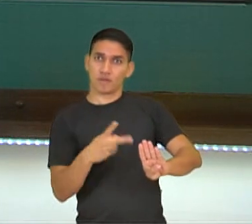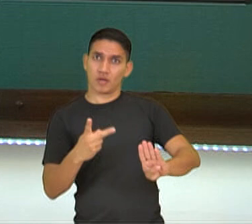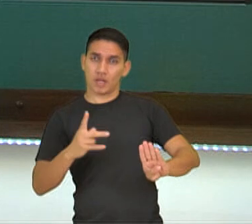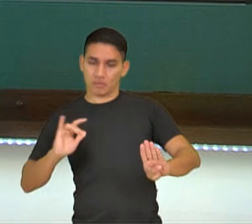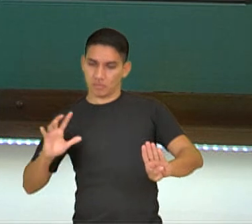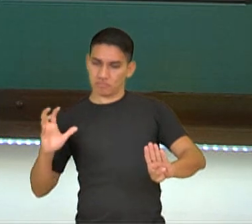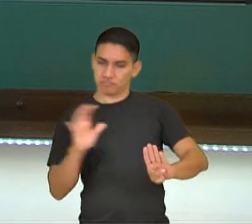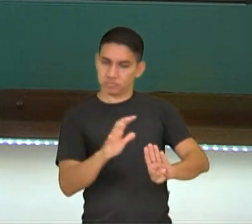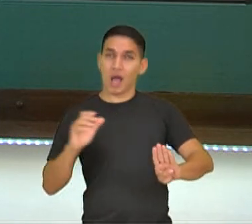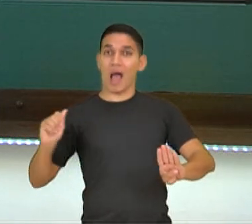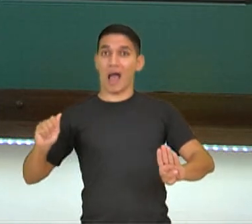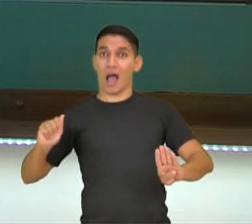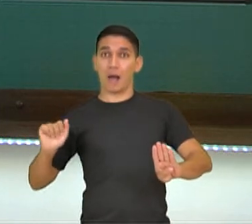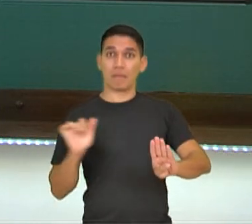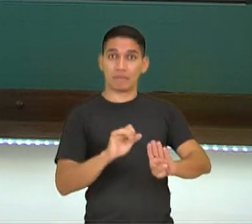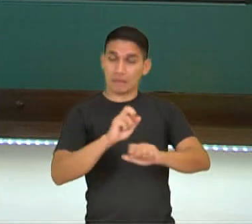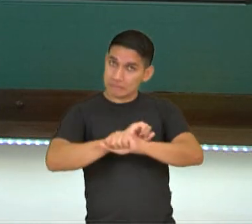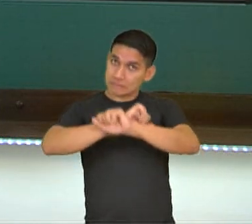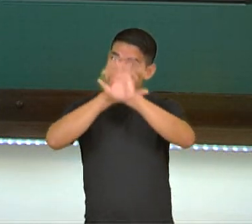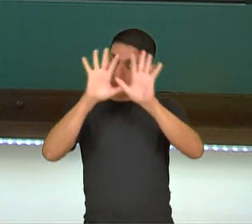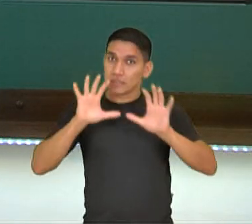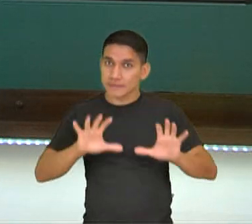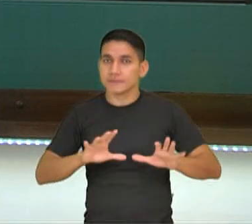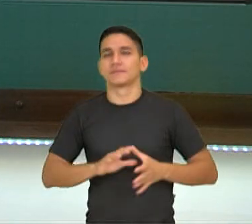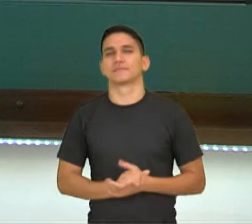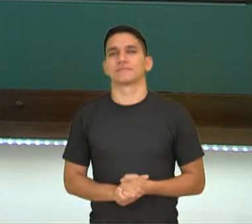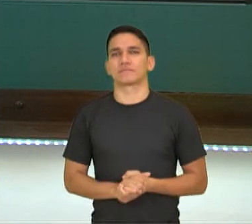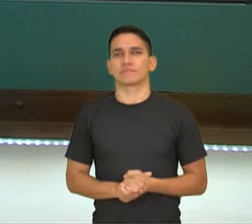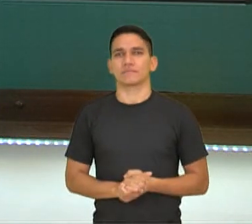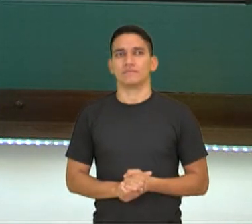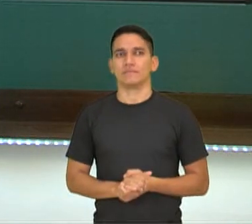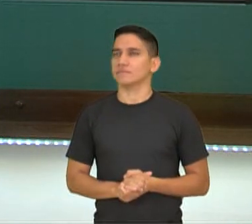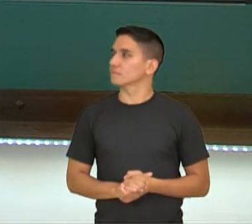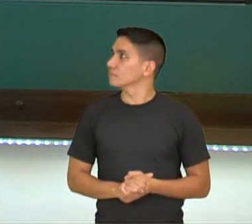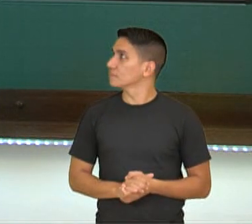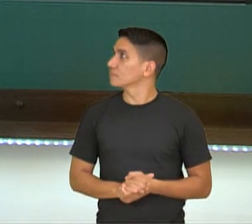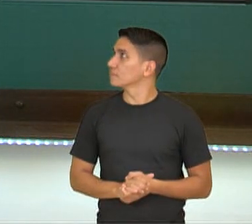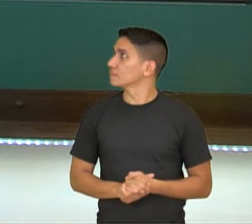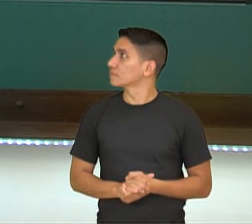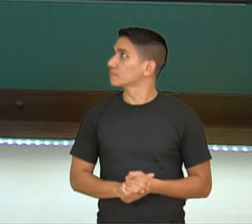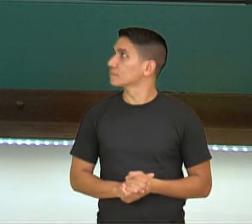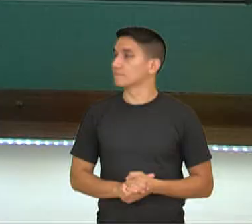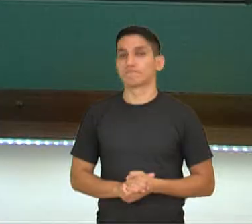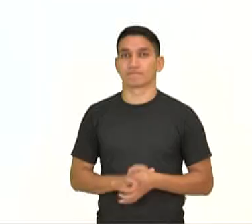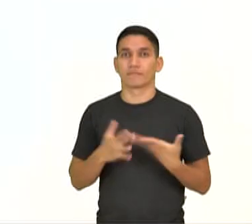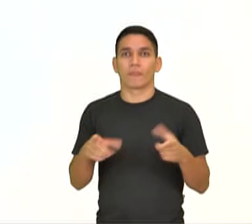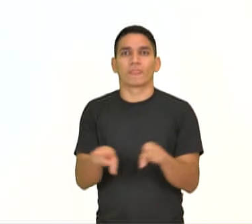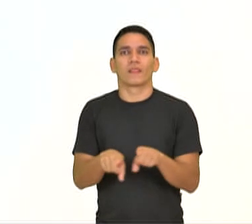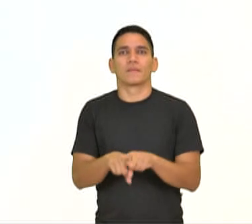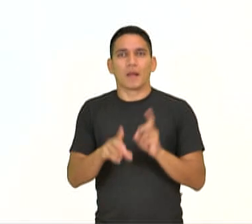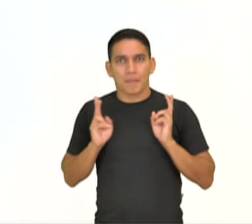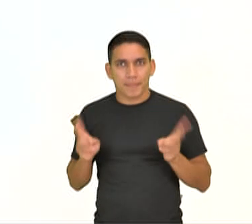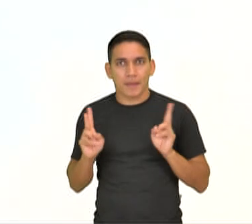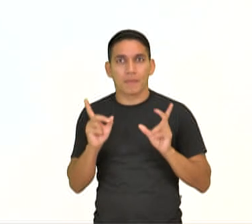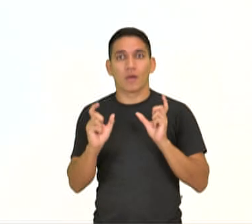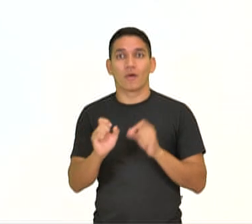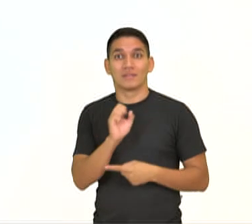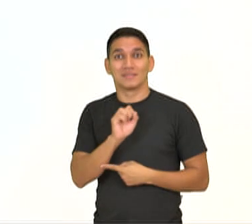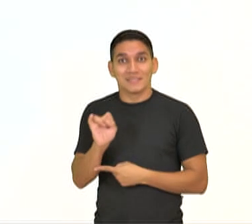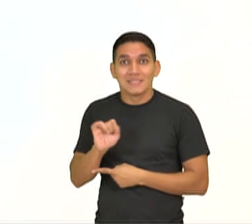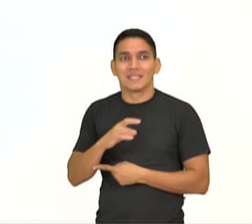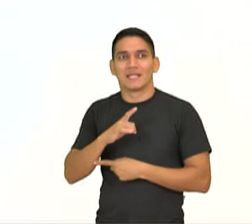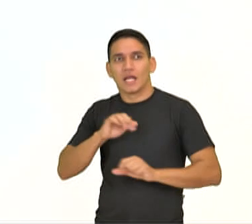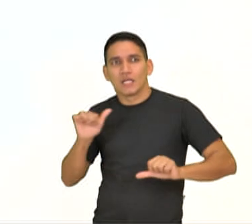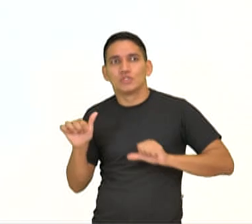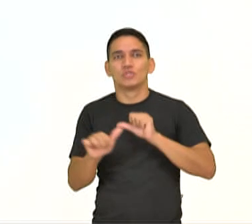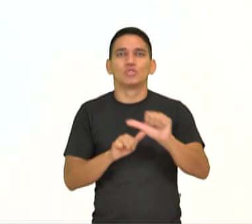B, ok? Que fique bem claro isso para você. Tudo bem? E também, mesma coisa, se trocarmos,